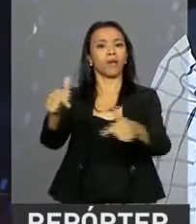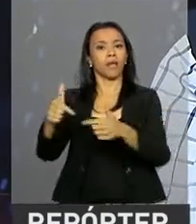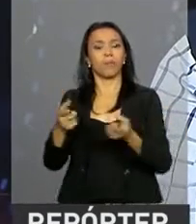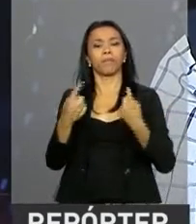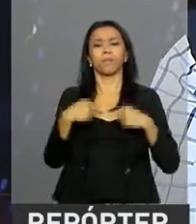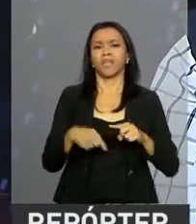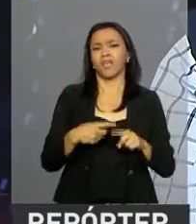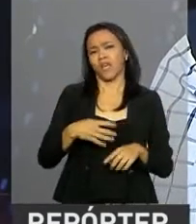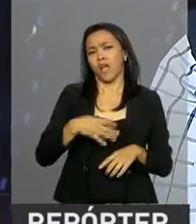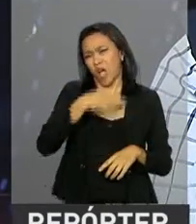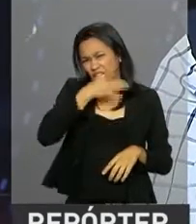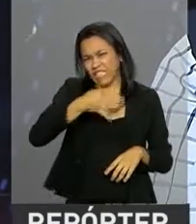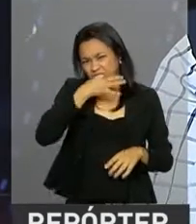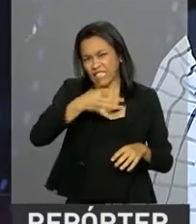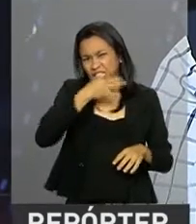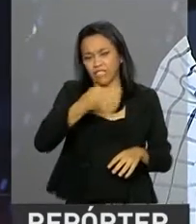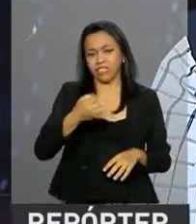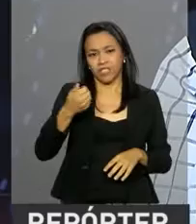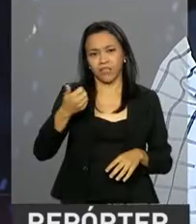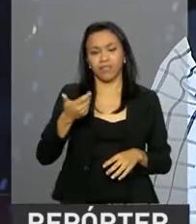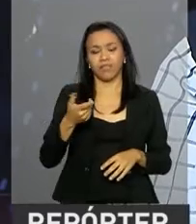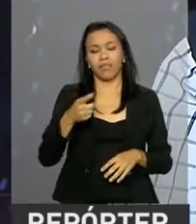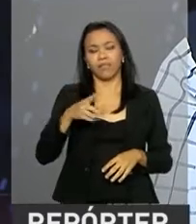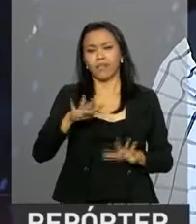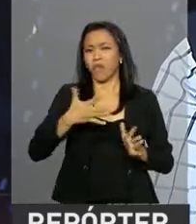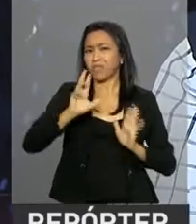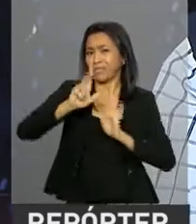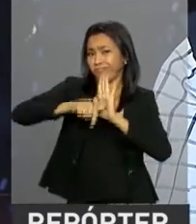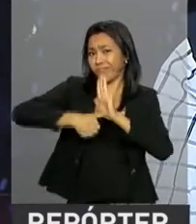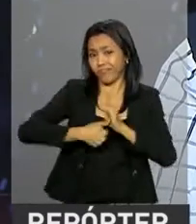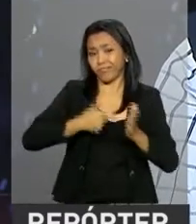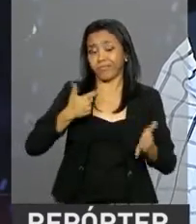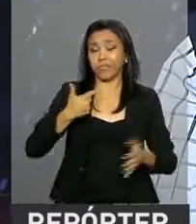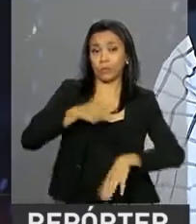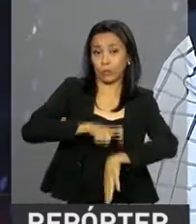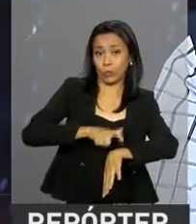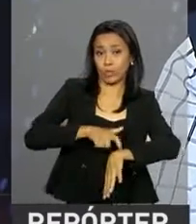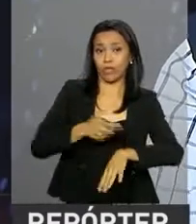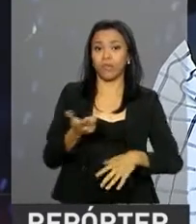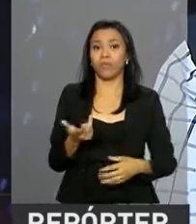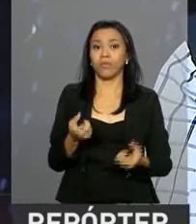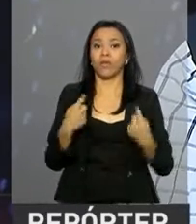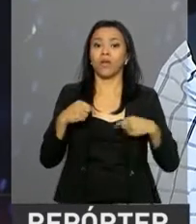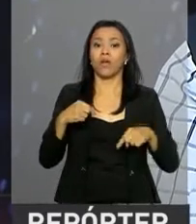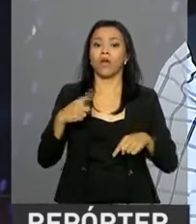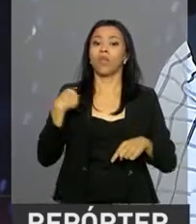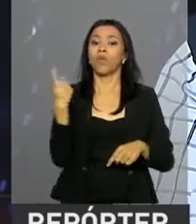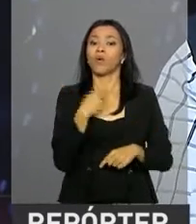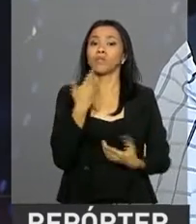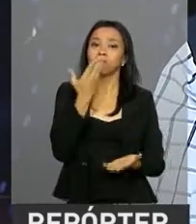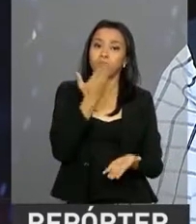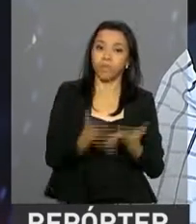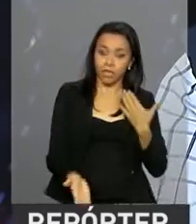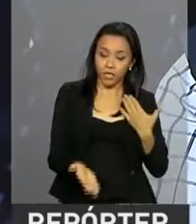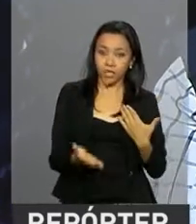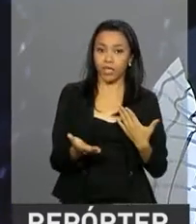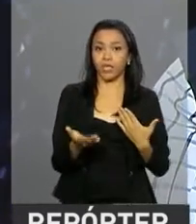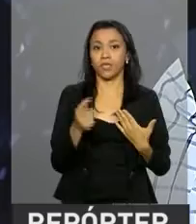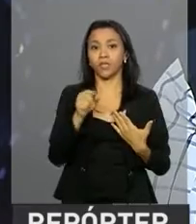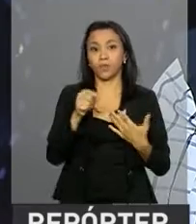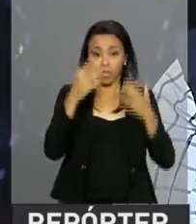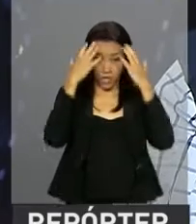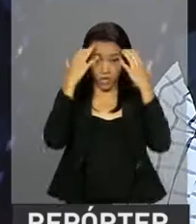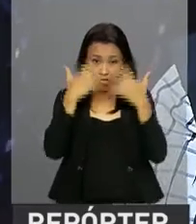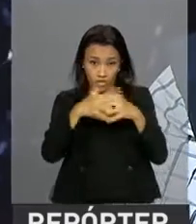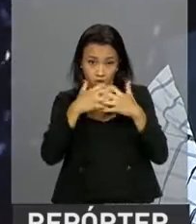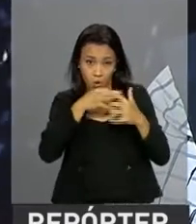crítica, de repente nós estaríamos regredindo um pouquinho no tempo, né? Nós perderíamos um pouco do senso crítico